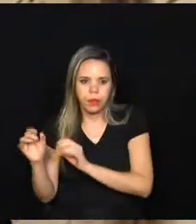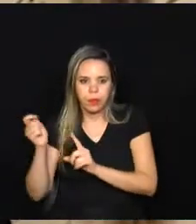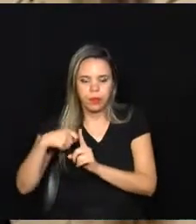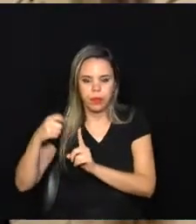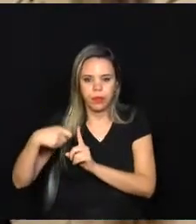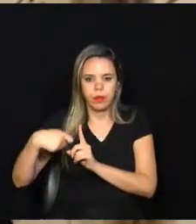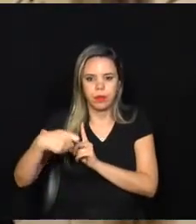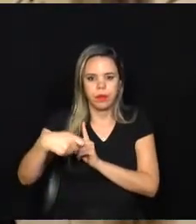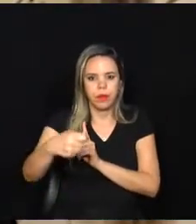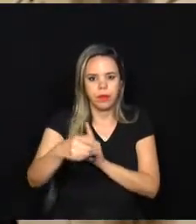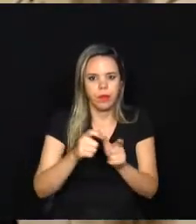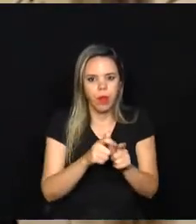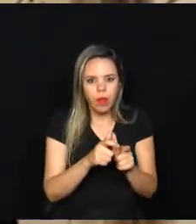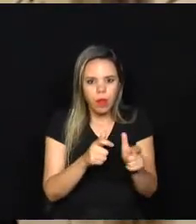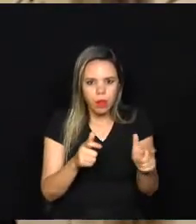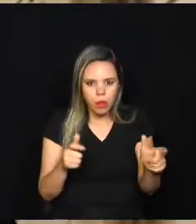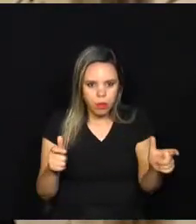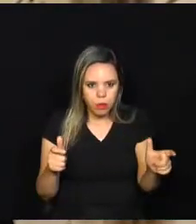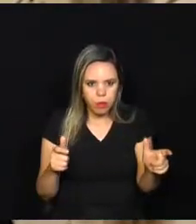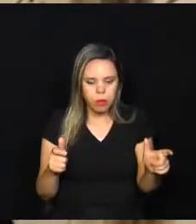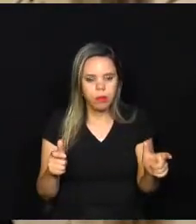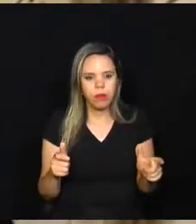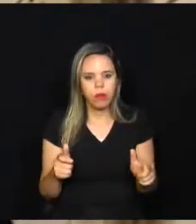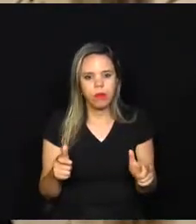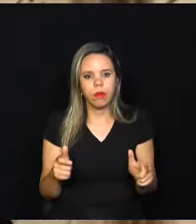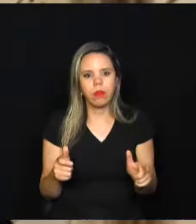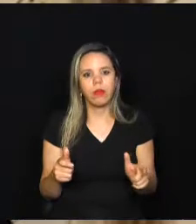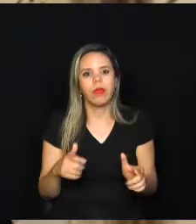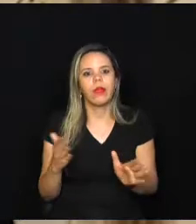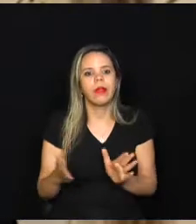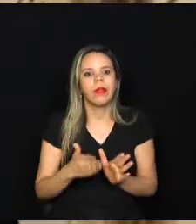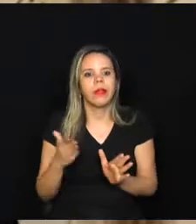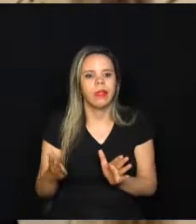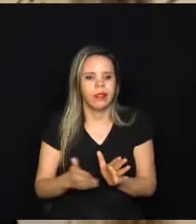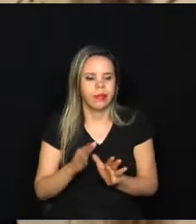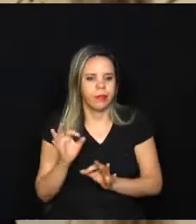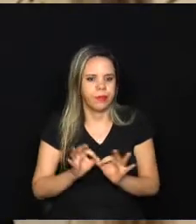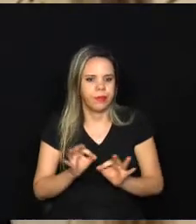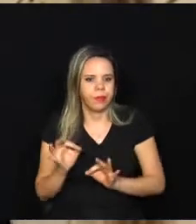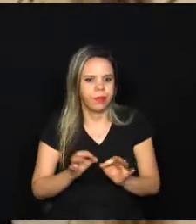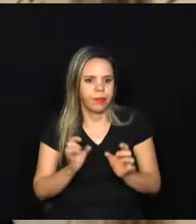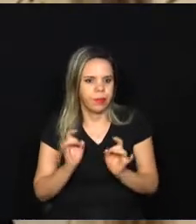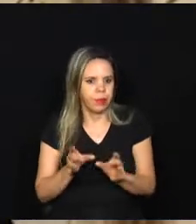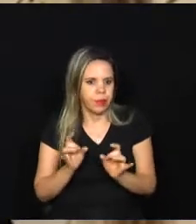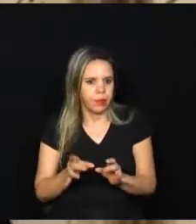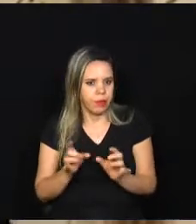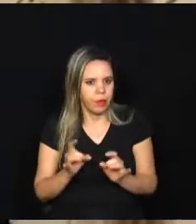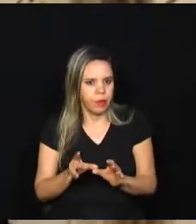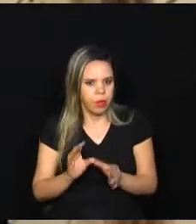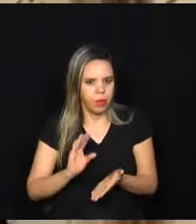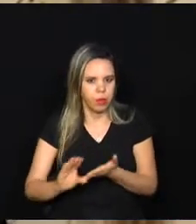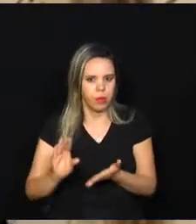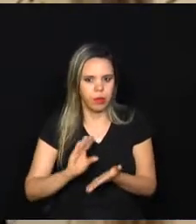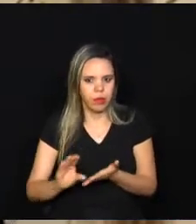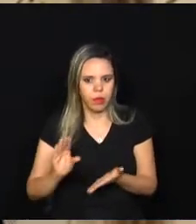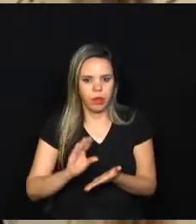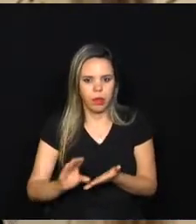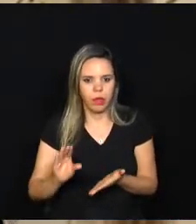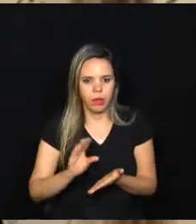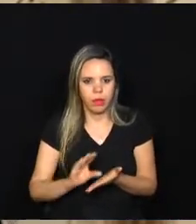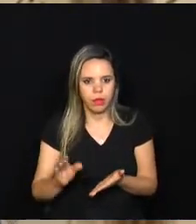meses um crescimento sustentável, tanto da produção, das vendas, dos investimentos